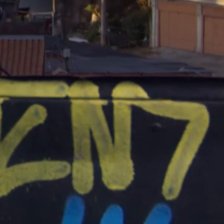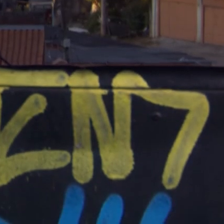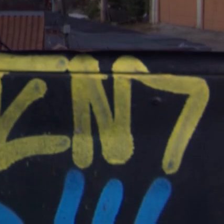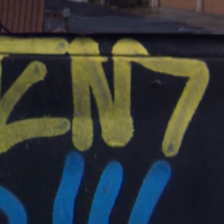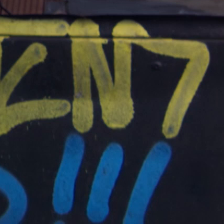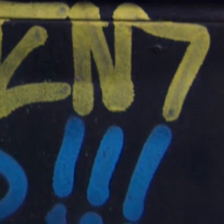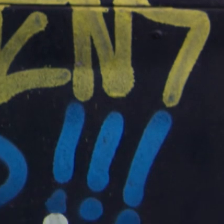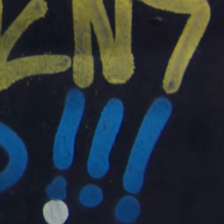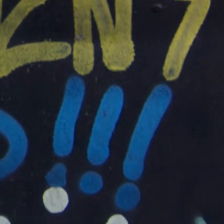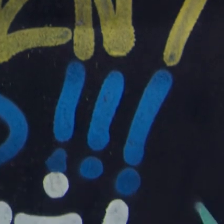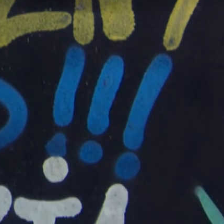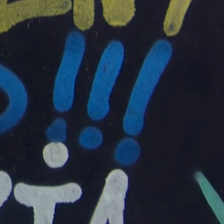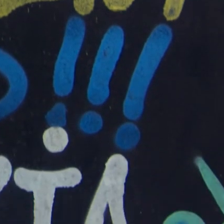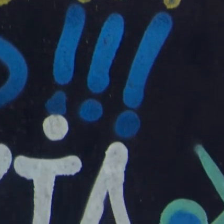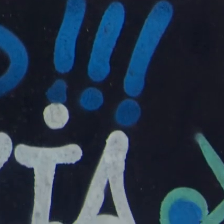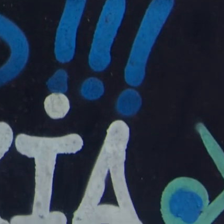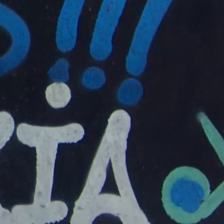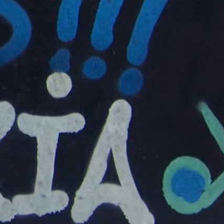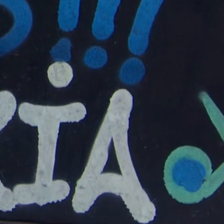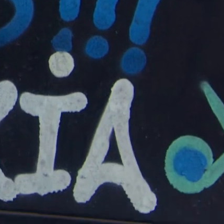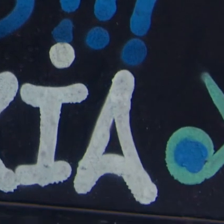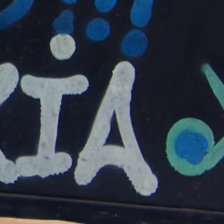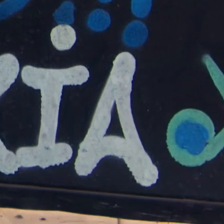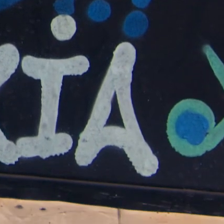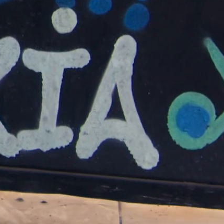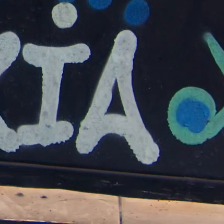Mateus em Movimento. Favela Galeria.